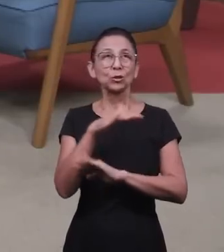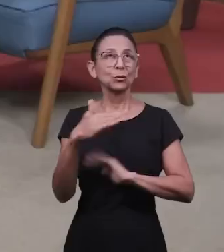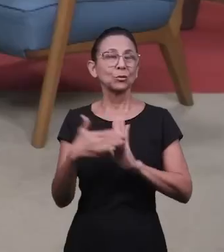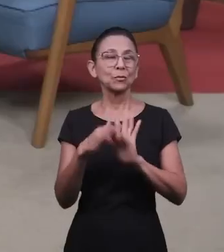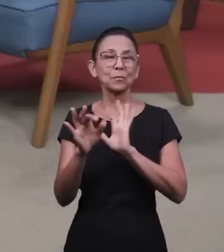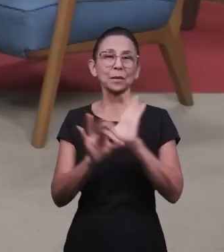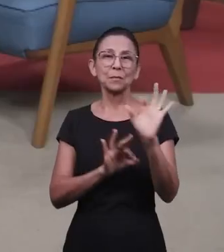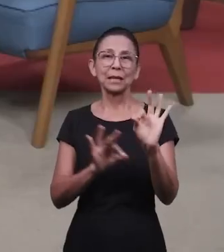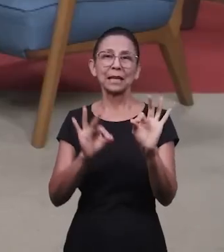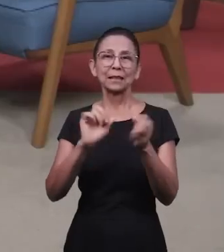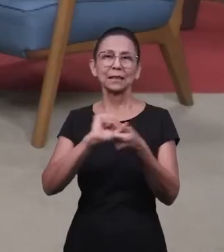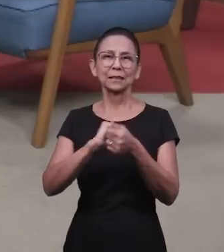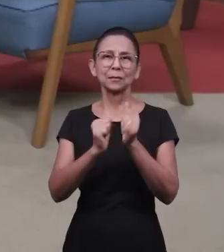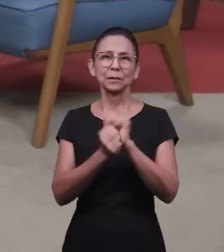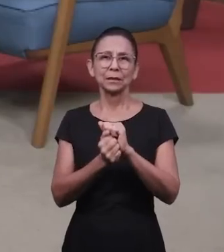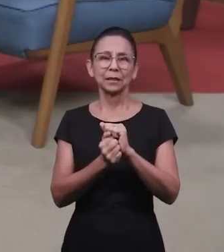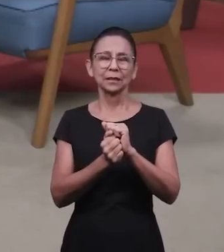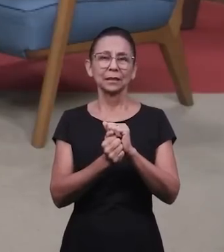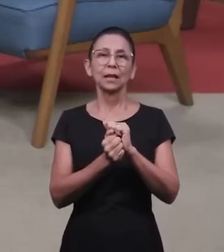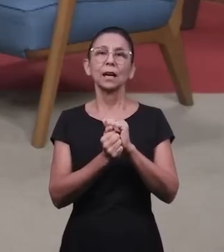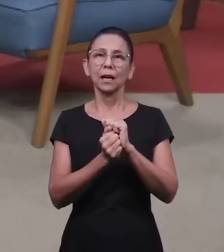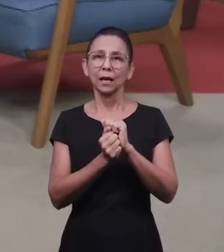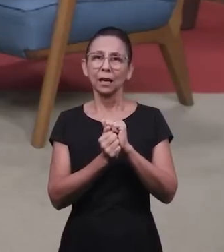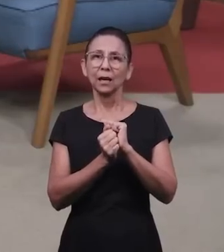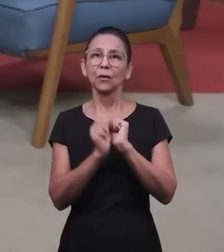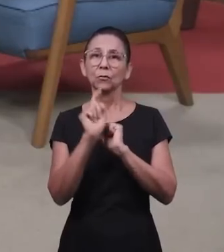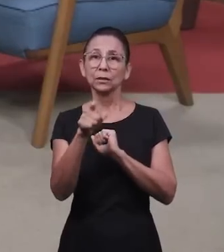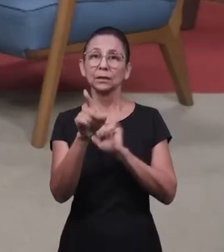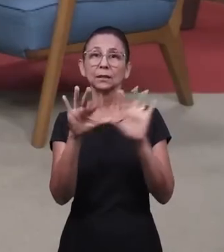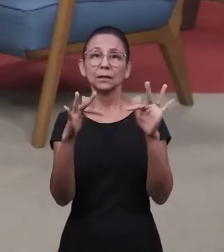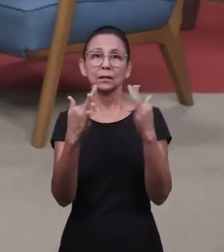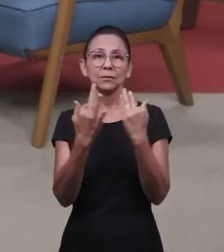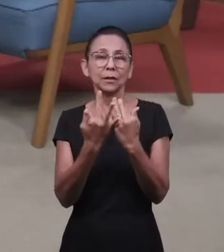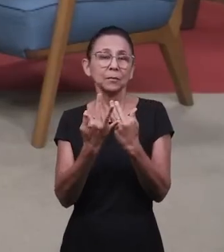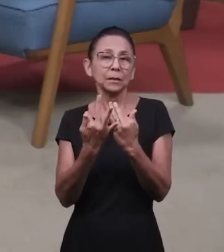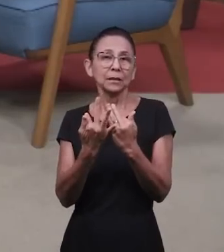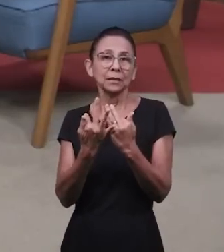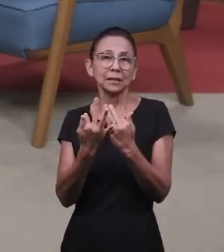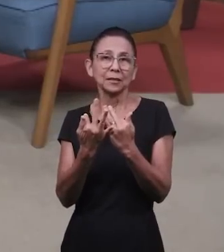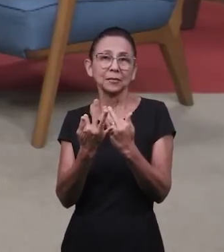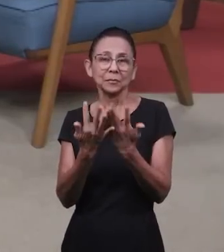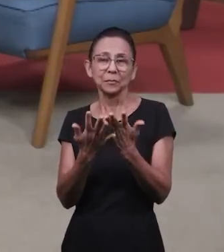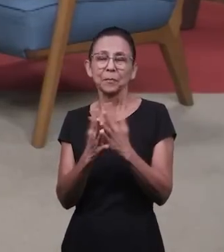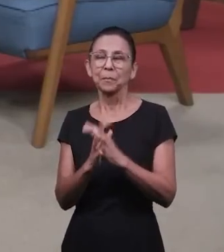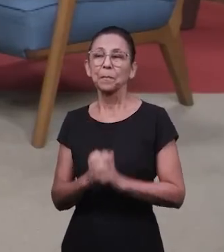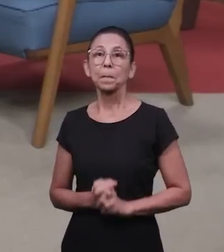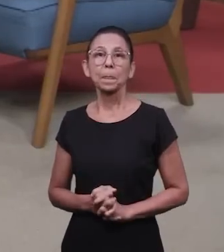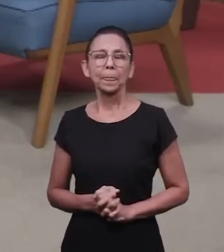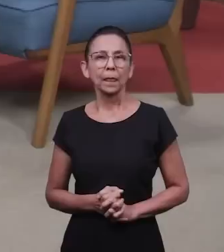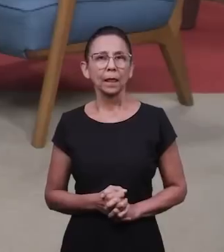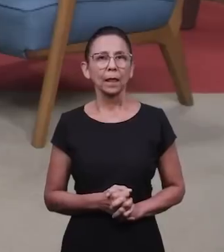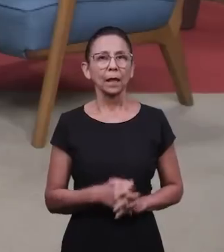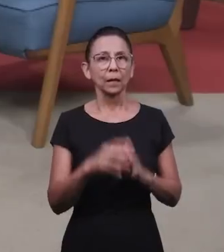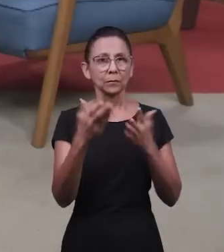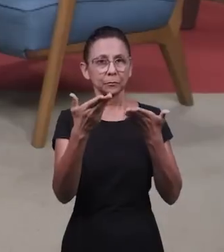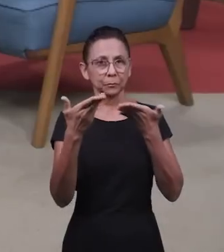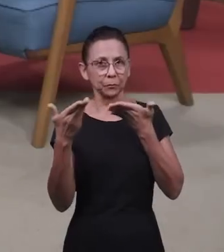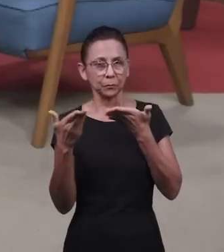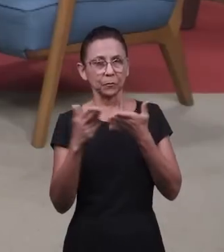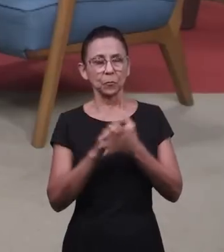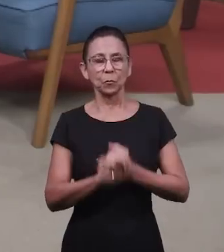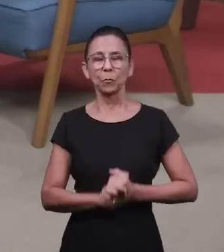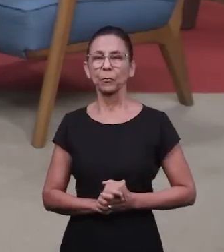e adequada para você e para sua família. Vocês podem usufruir sempre que desejarem. Mas eu quero chamar a atenção e te convidar